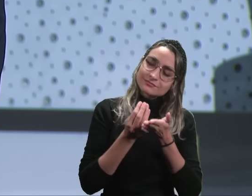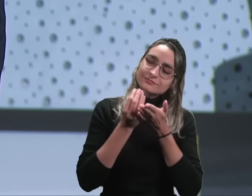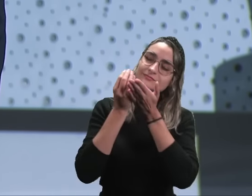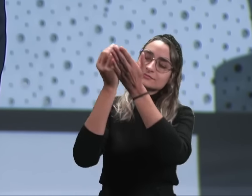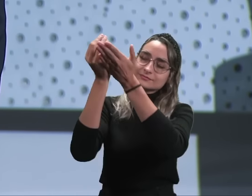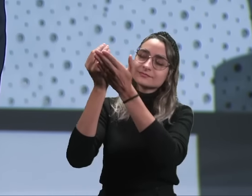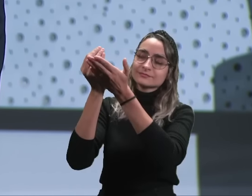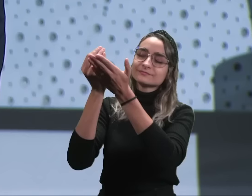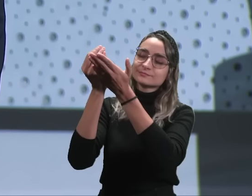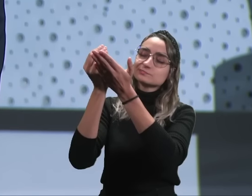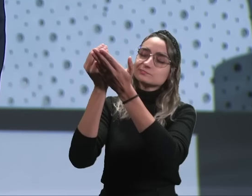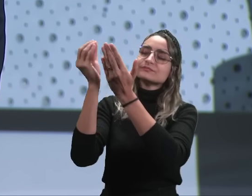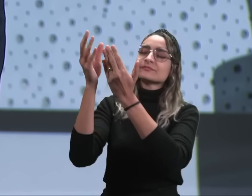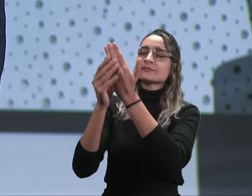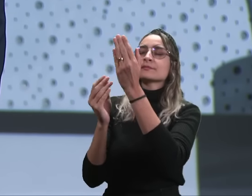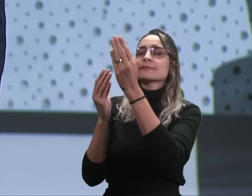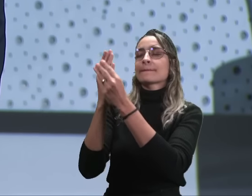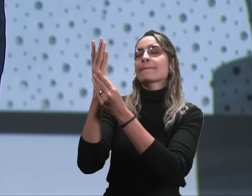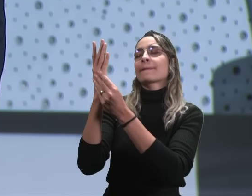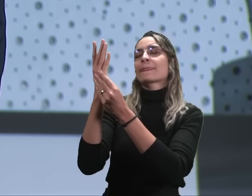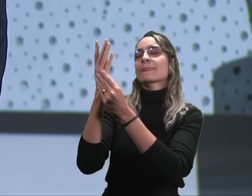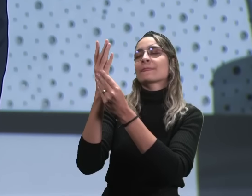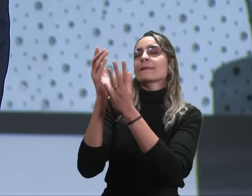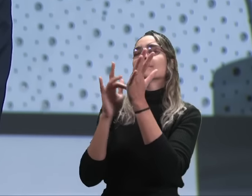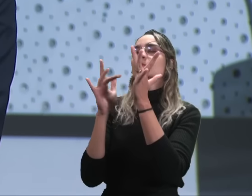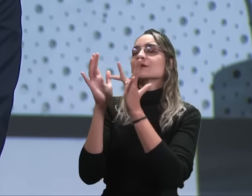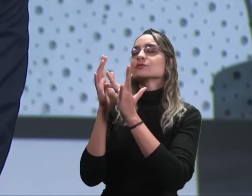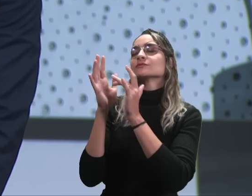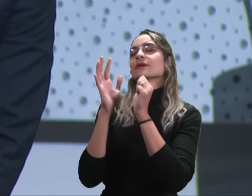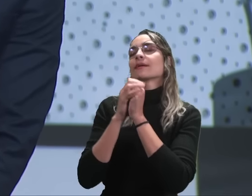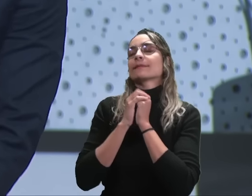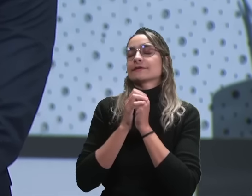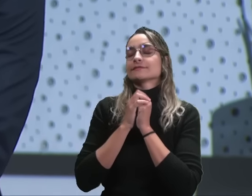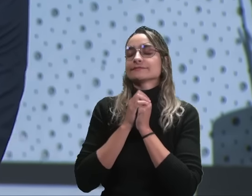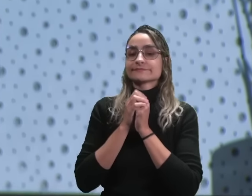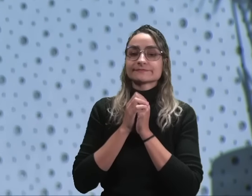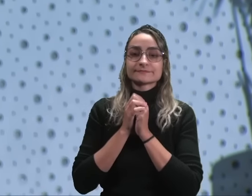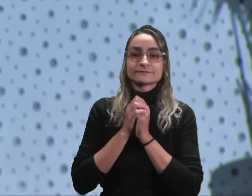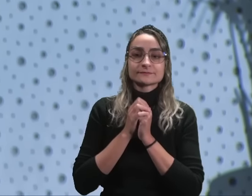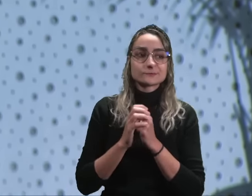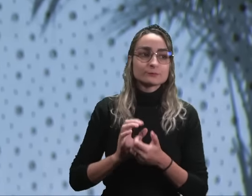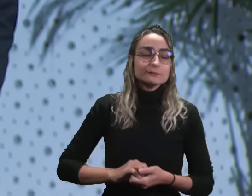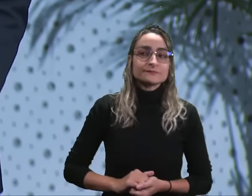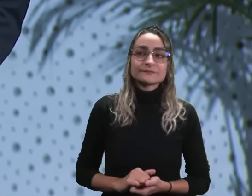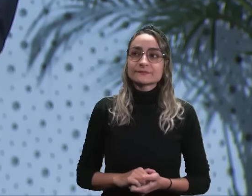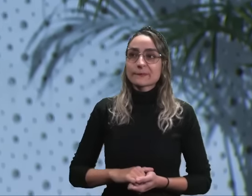à tuas mãos por Jesus Amém senhor amém